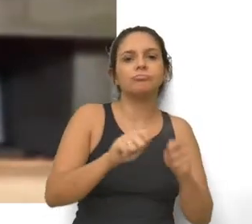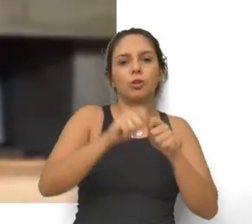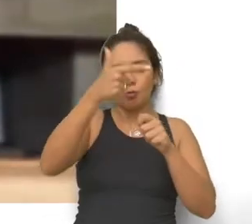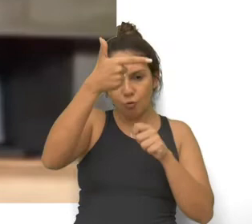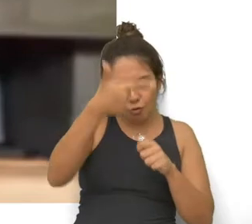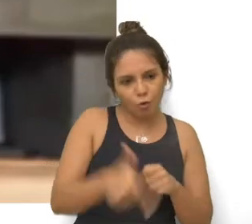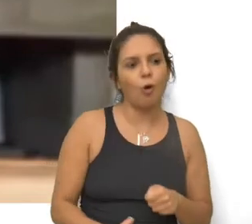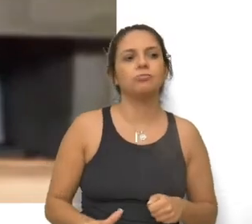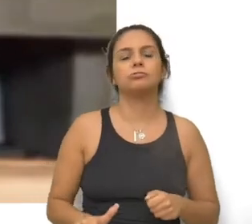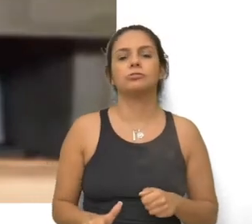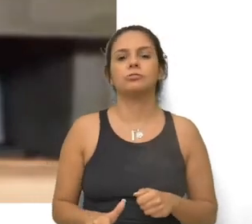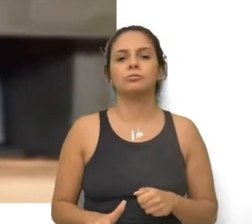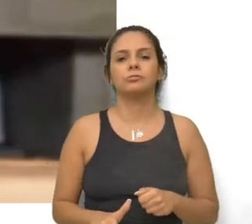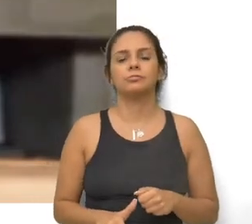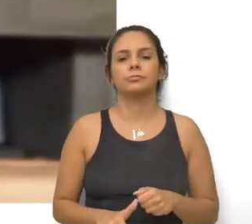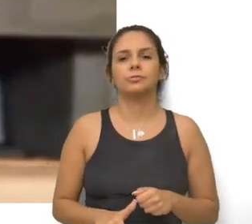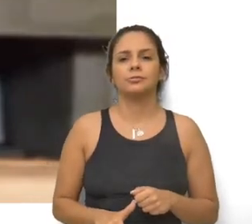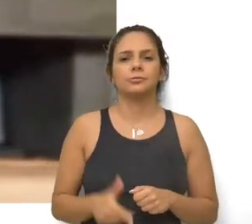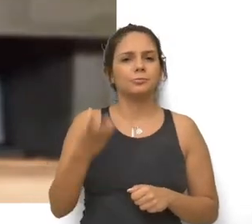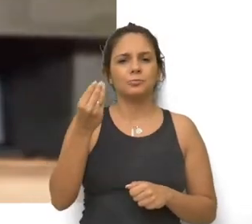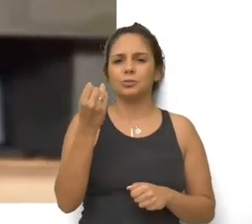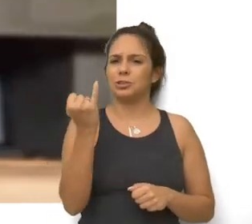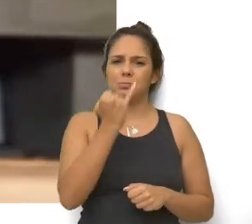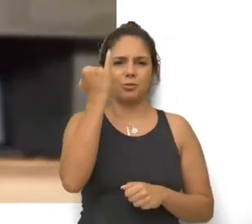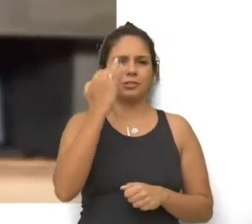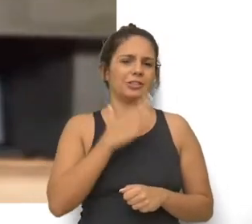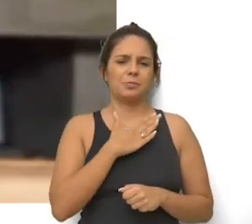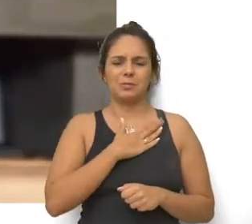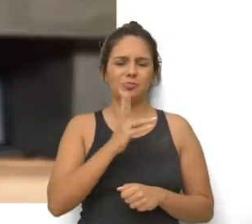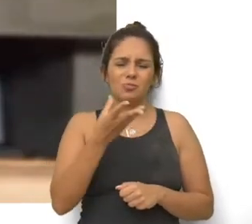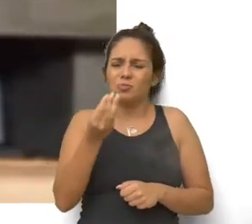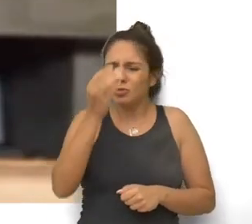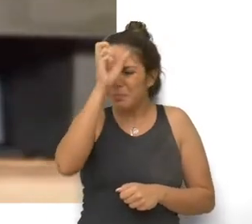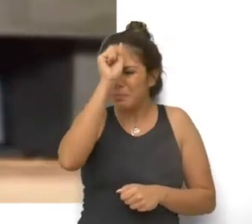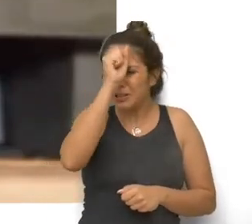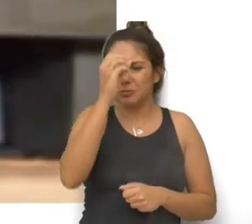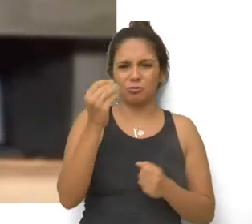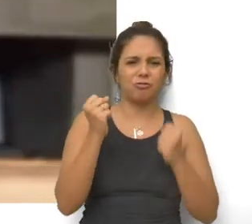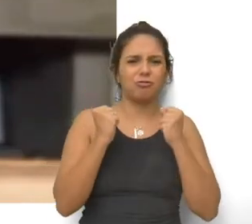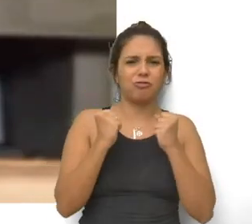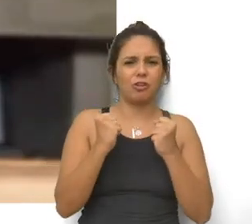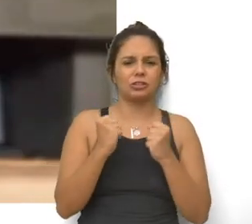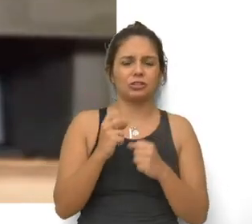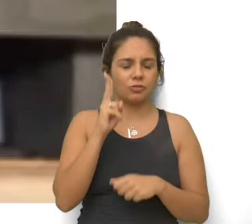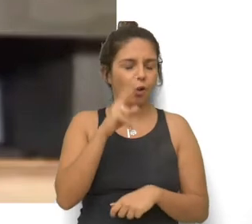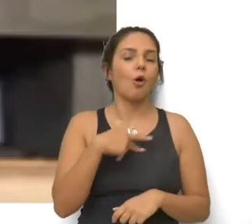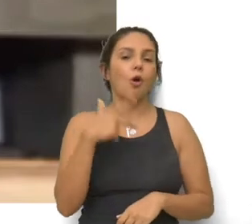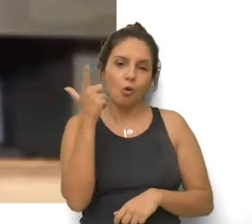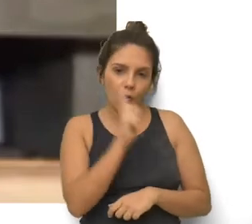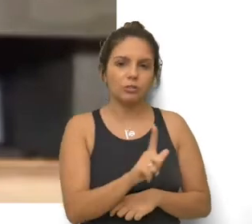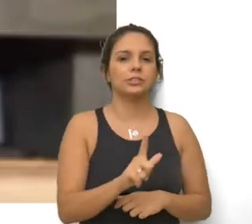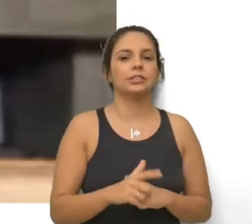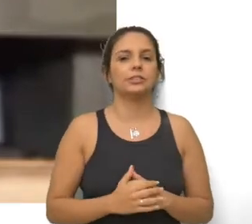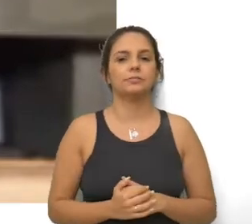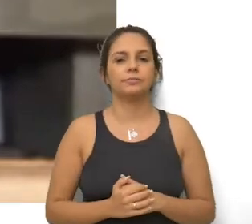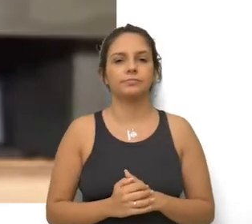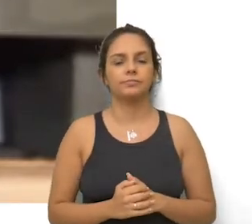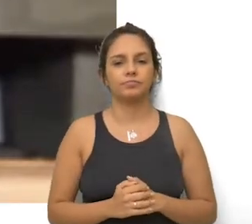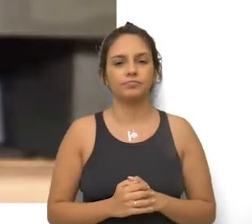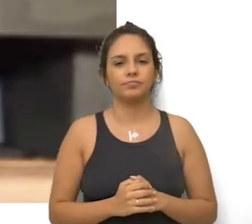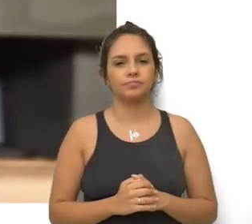de novo. Foi uma coisa muito preciosa para mim. E foi muito forte quando eu vi que eu consegui entrar, sabe?